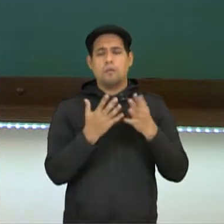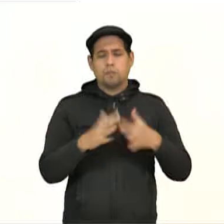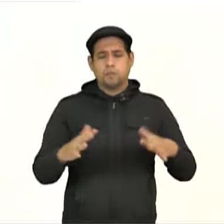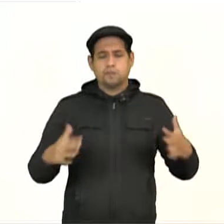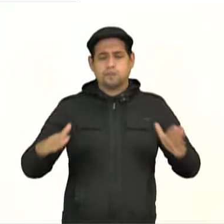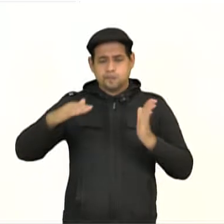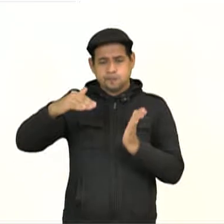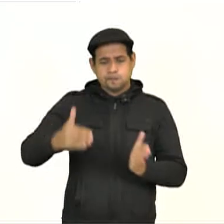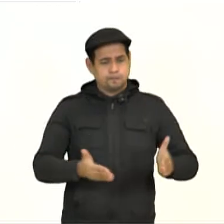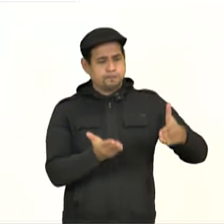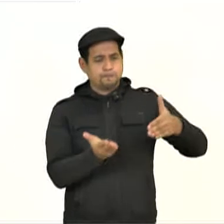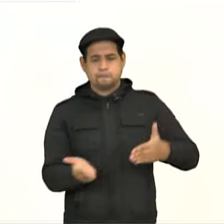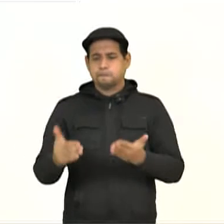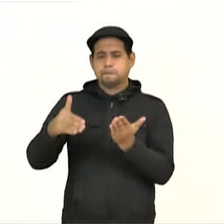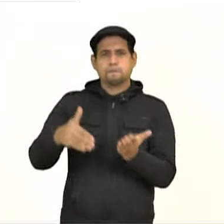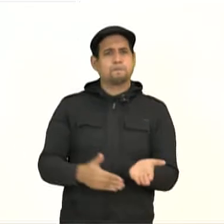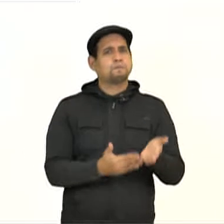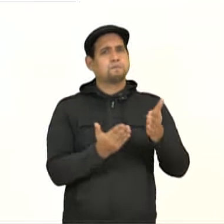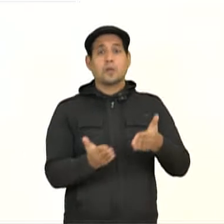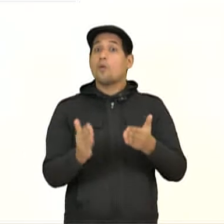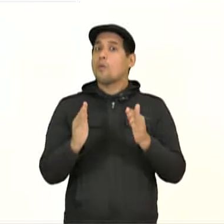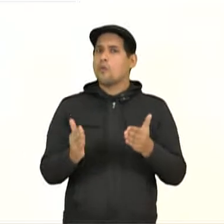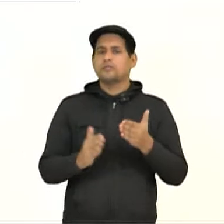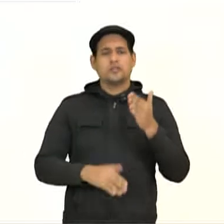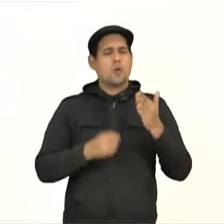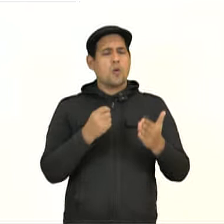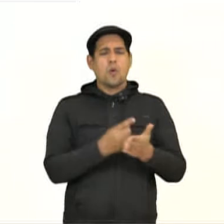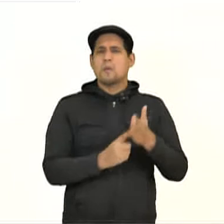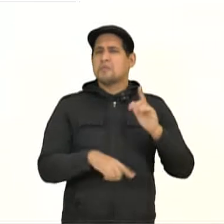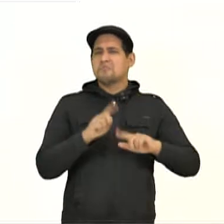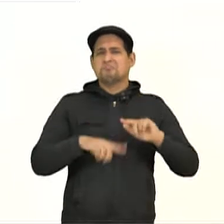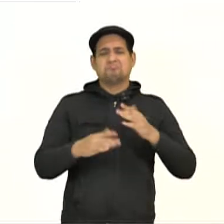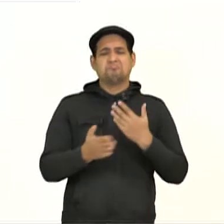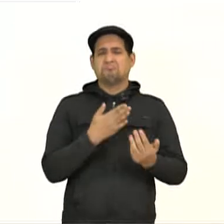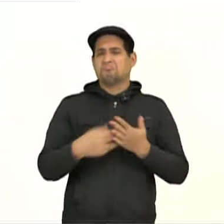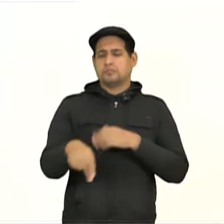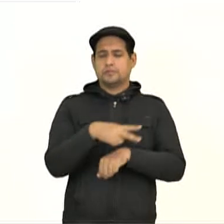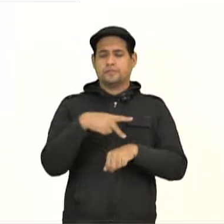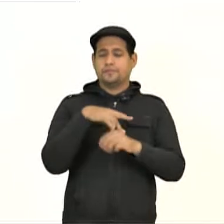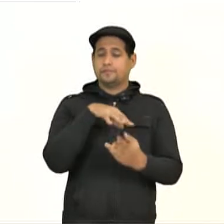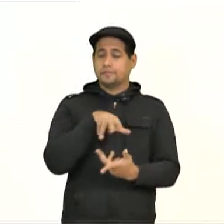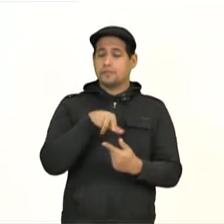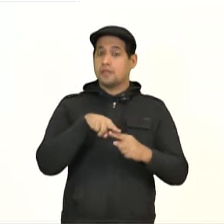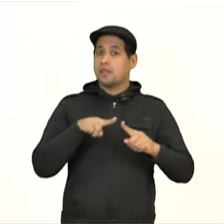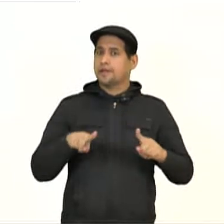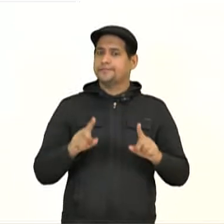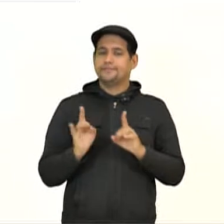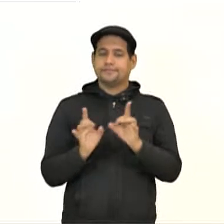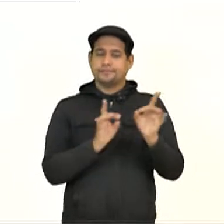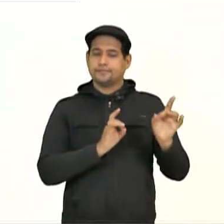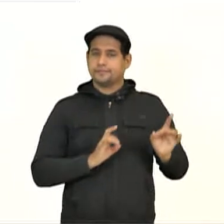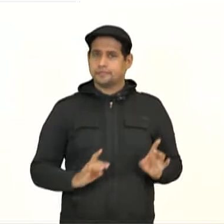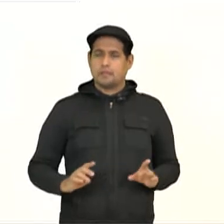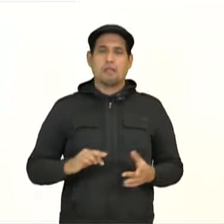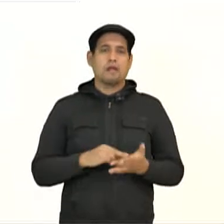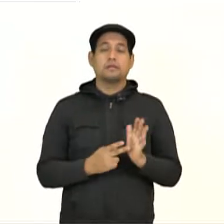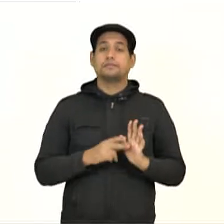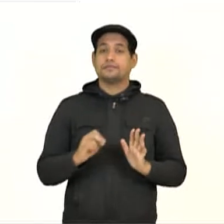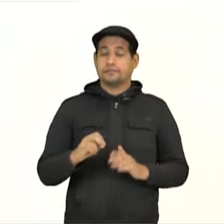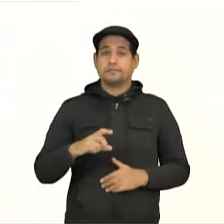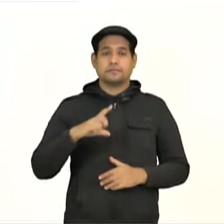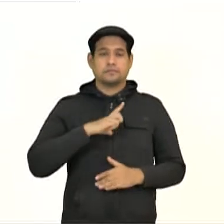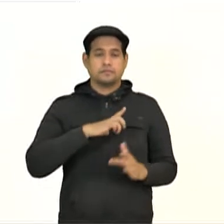Veja, hoje podemos comprar produtos de todos os países do mundo, pois o comércio internacional